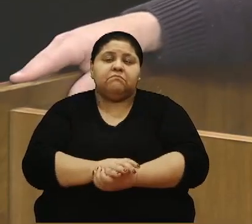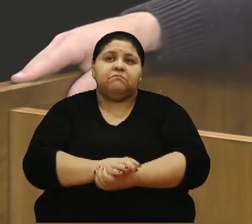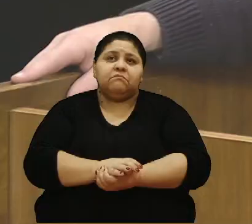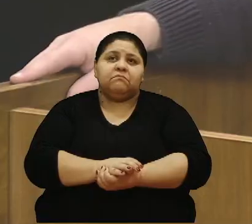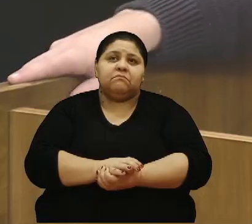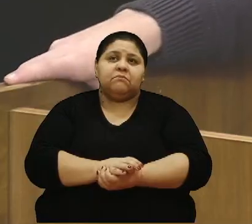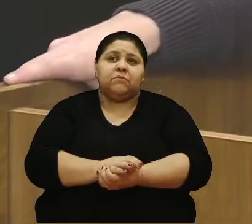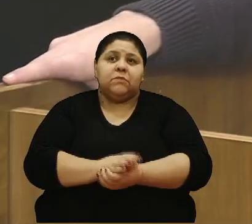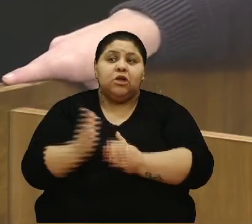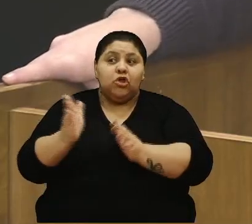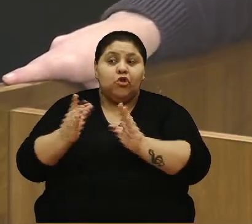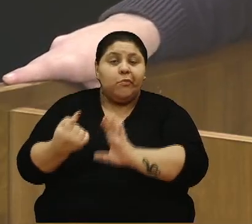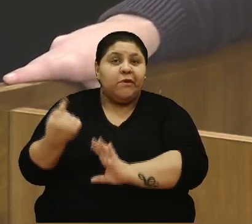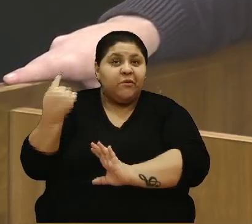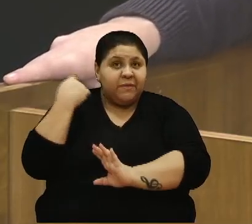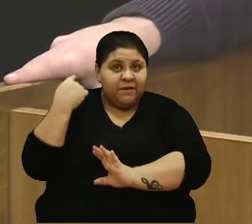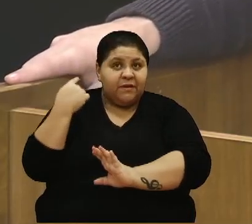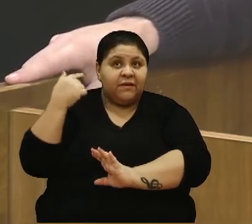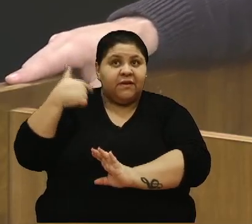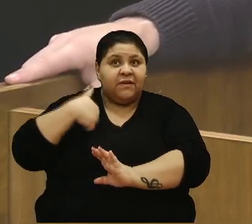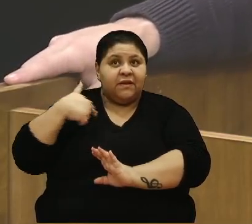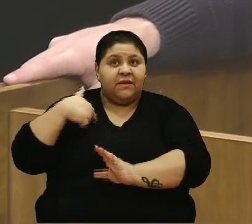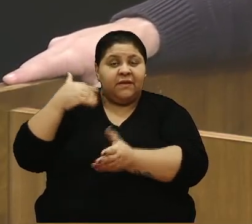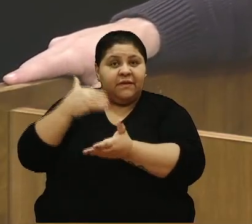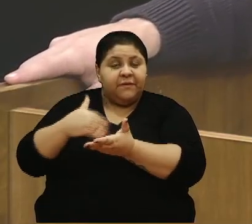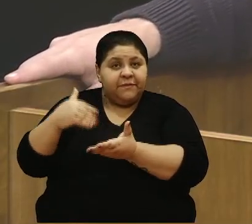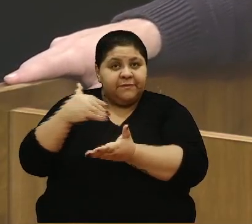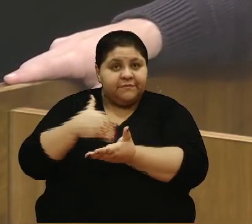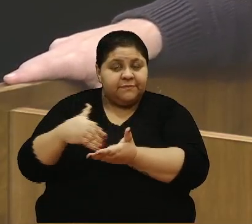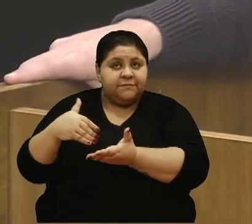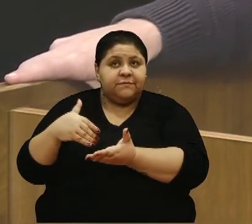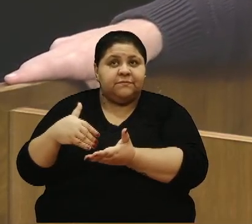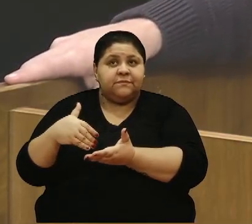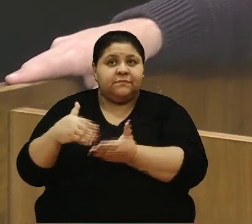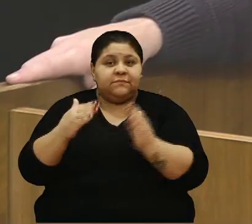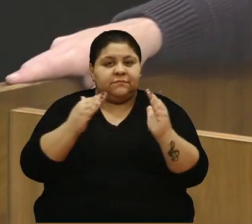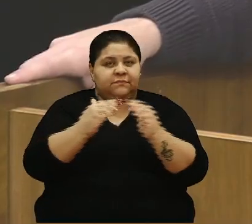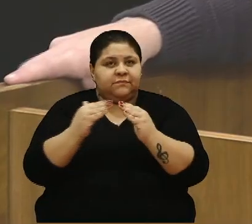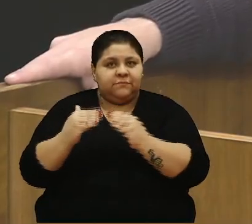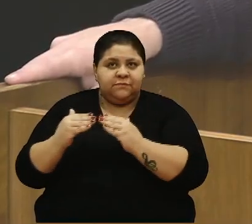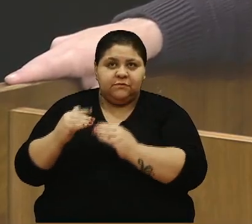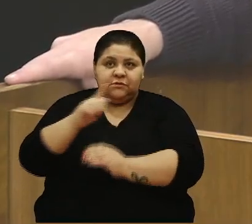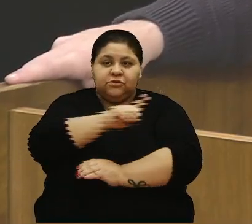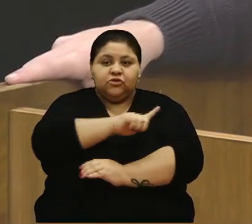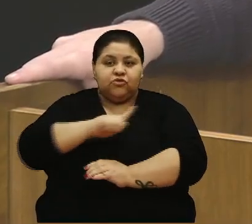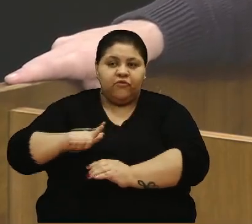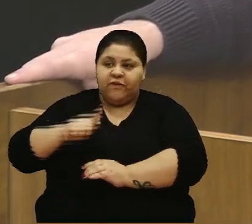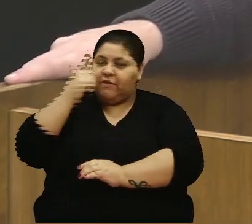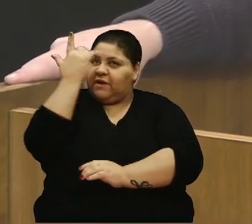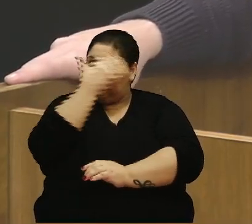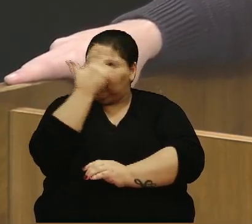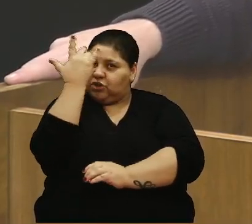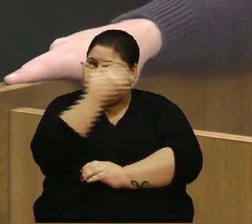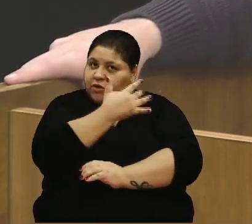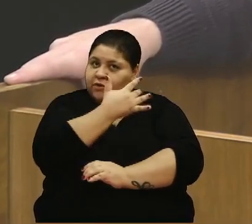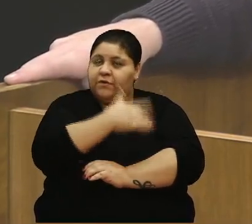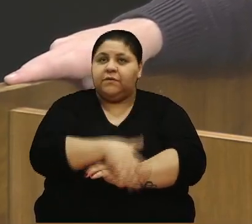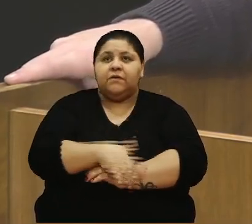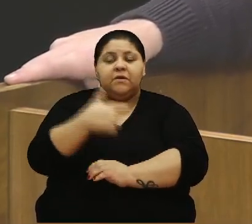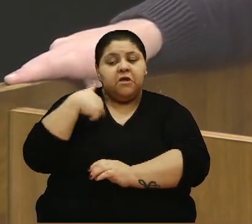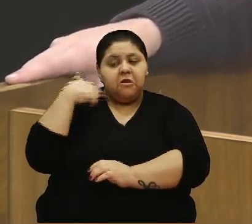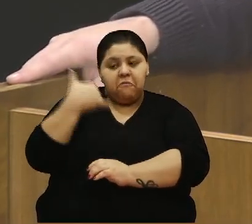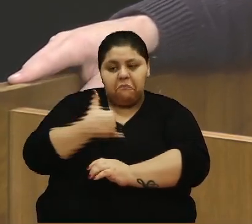na legislatura passada fui secretário da habitação do governo Adiló, na qual me